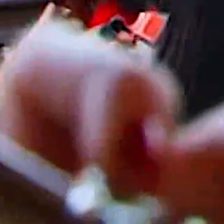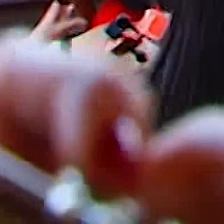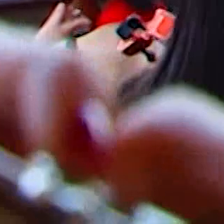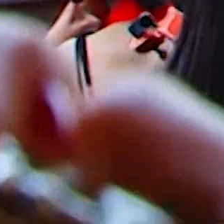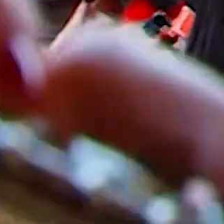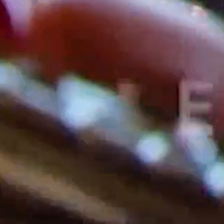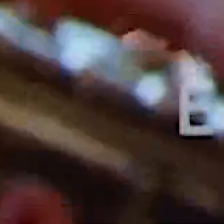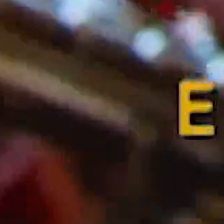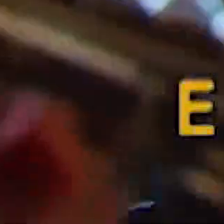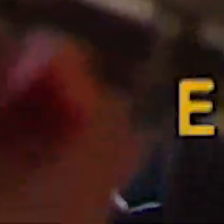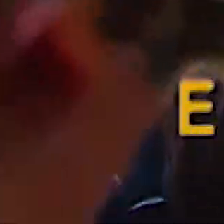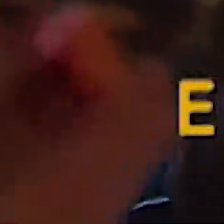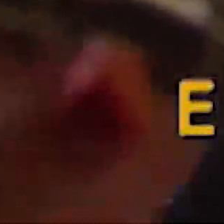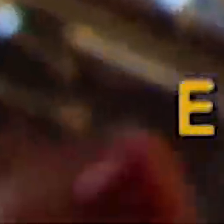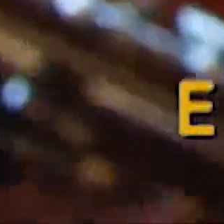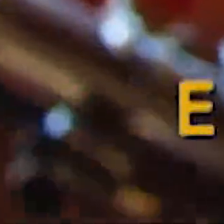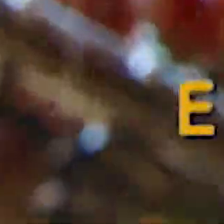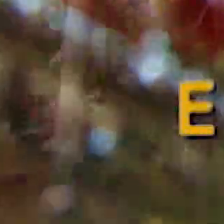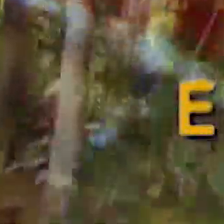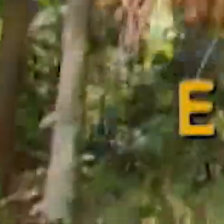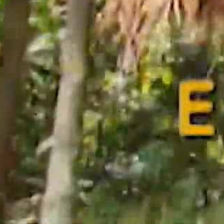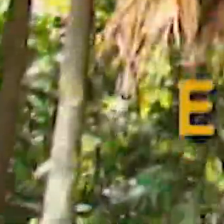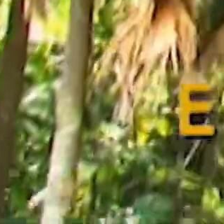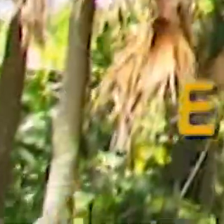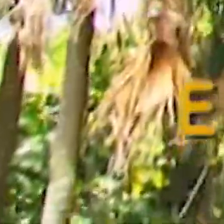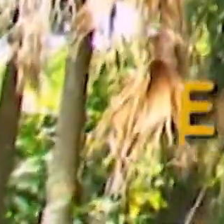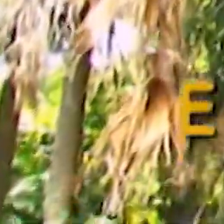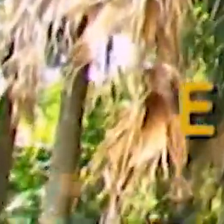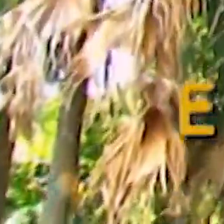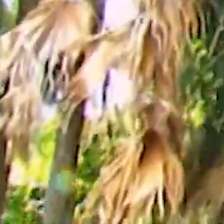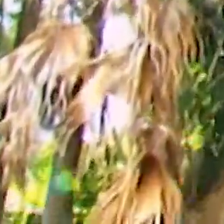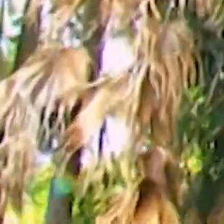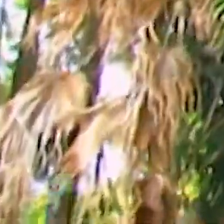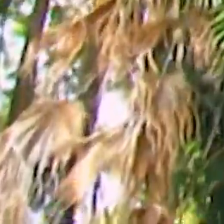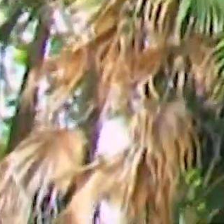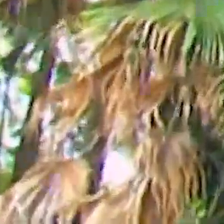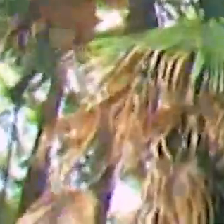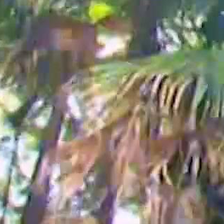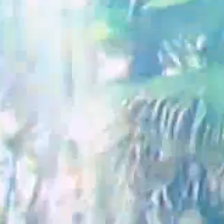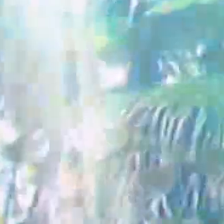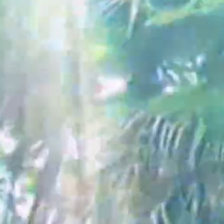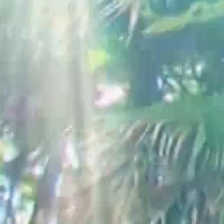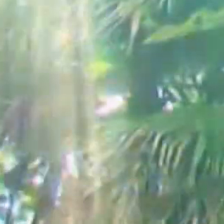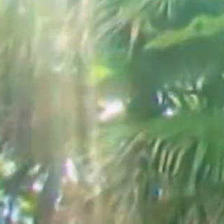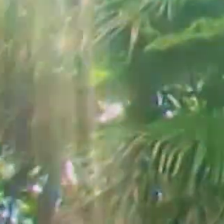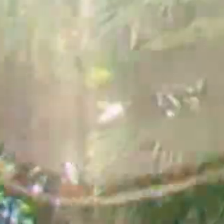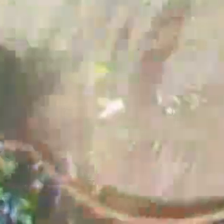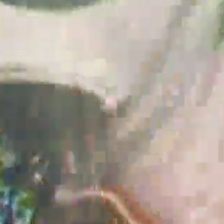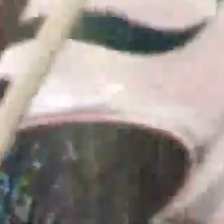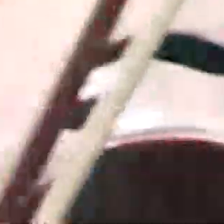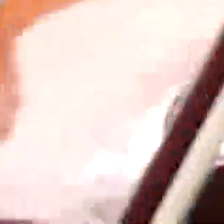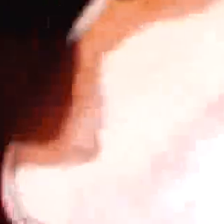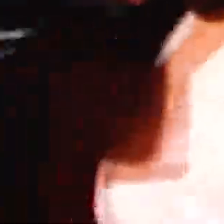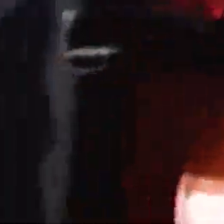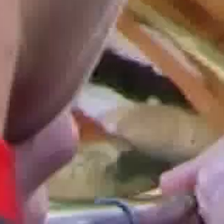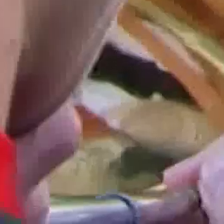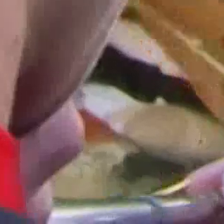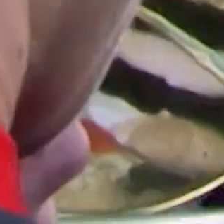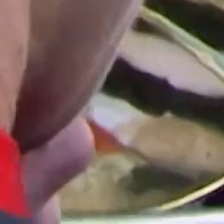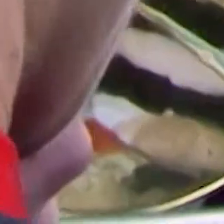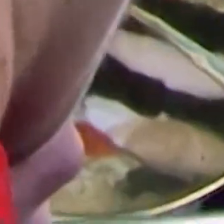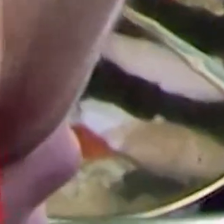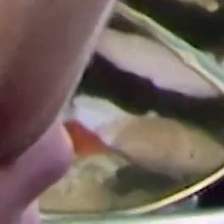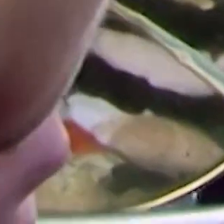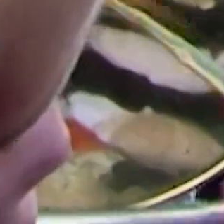Jacareí, que vencendo o futuro não dista novamente serás.